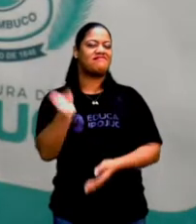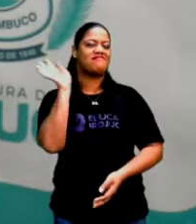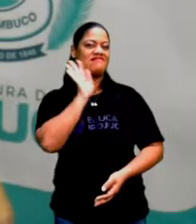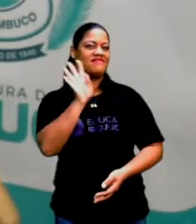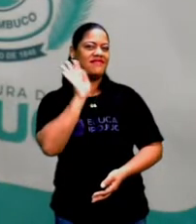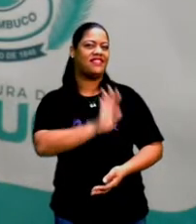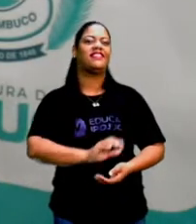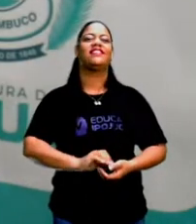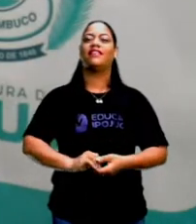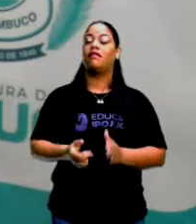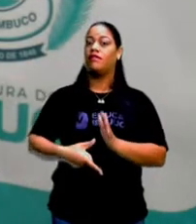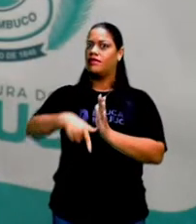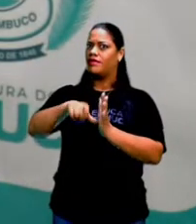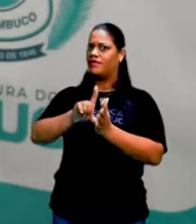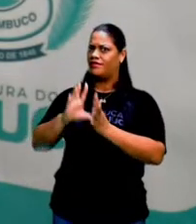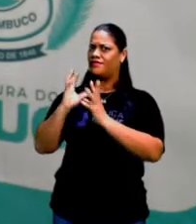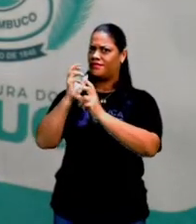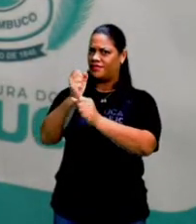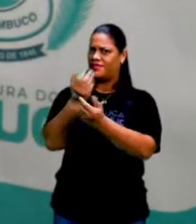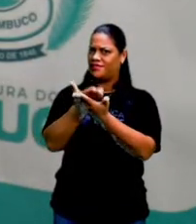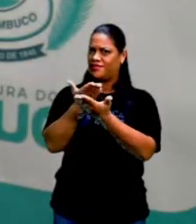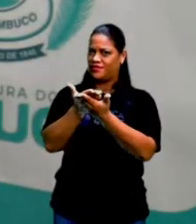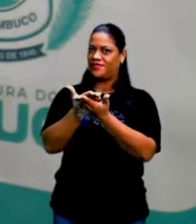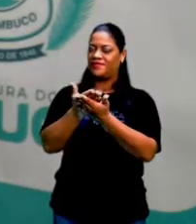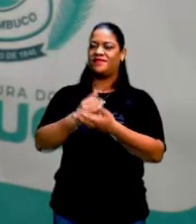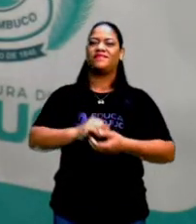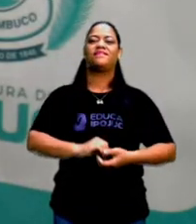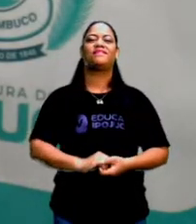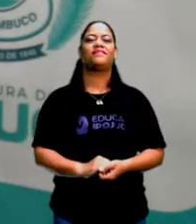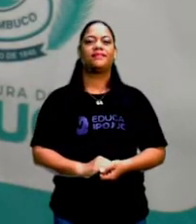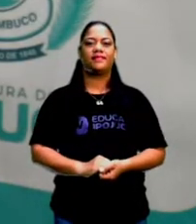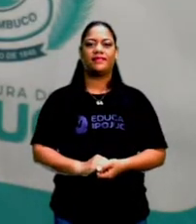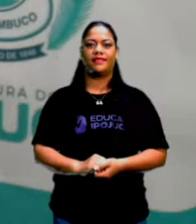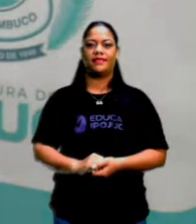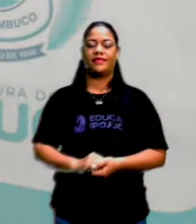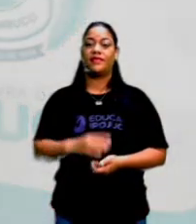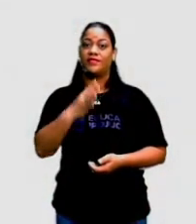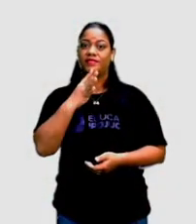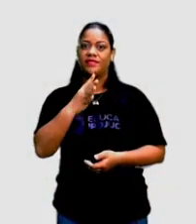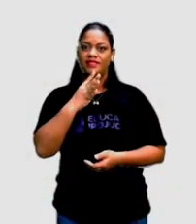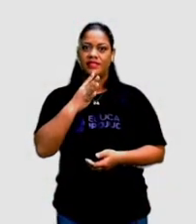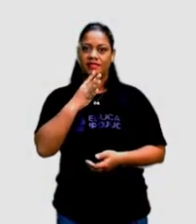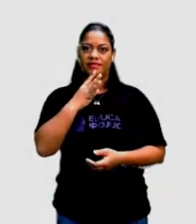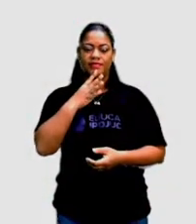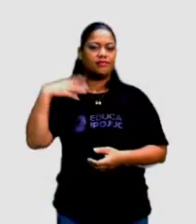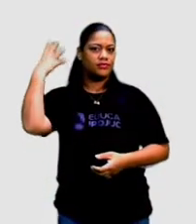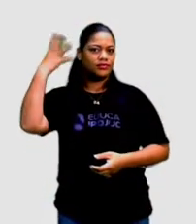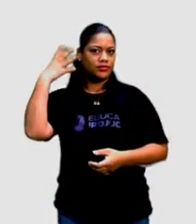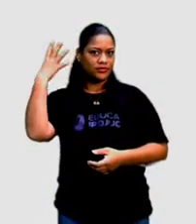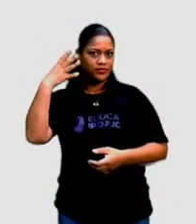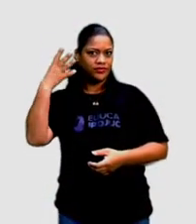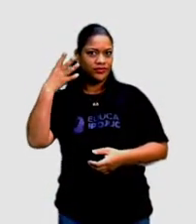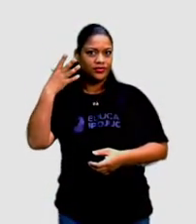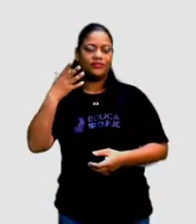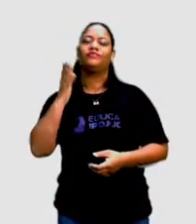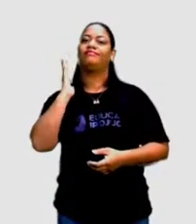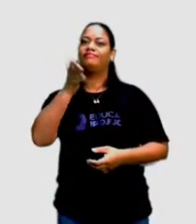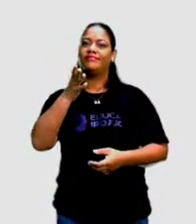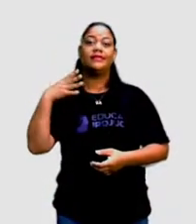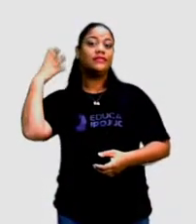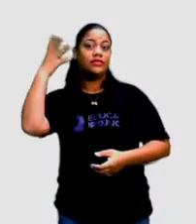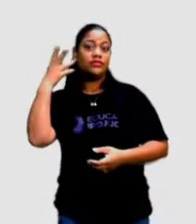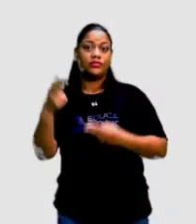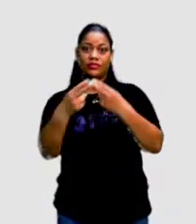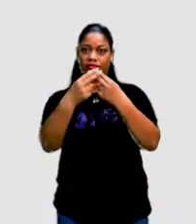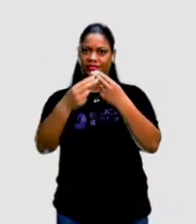muito legal. Mas antes, vamos rever o que a gente viu na aula passada, pessoal. Né? Nós reconhecemos o discurso direto e indireto e identificamos